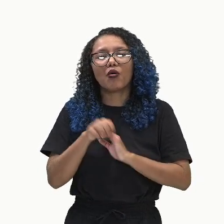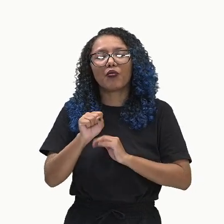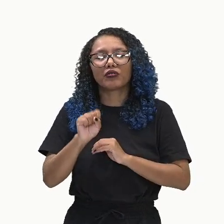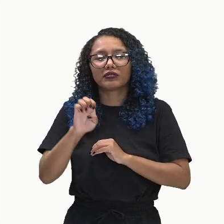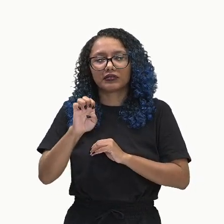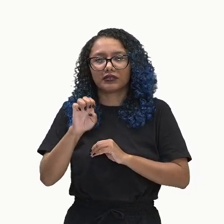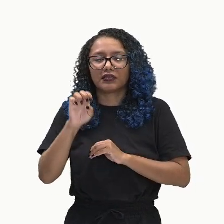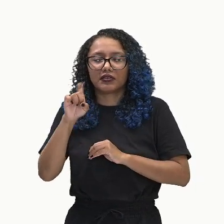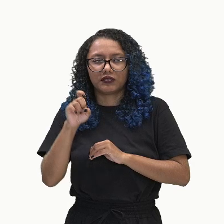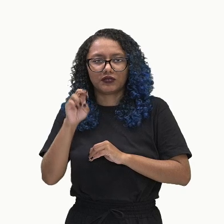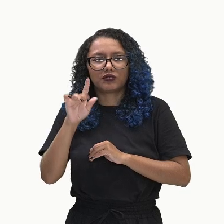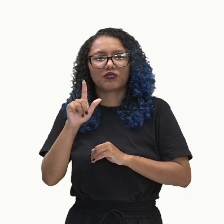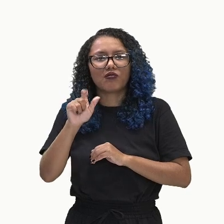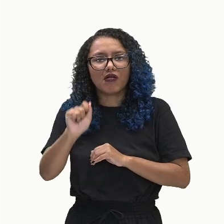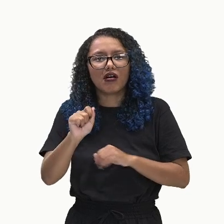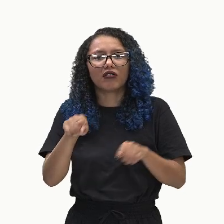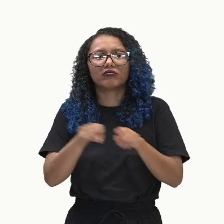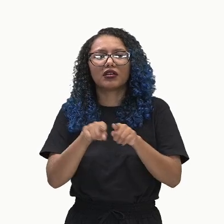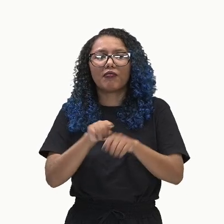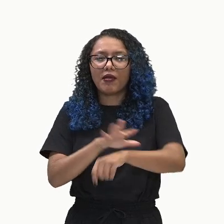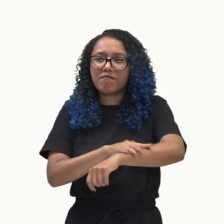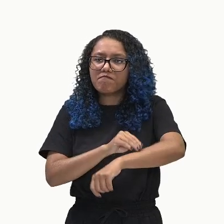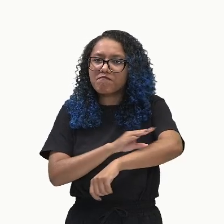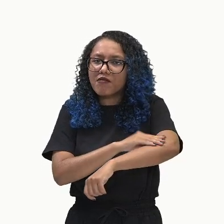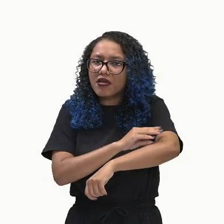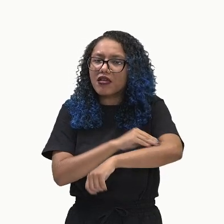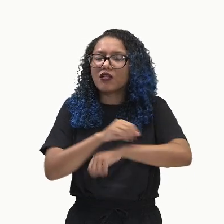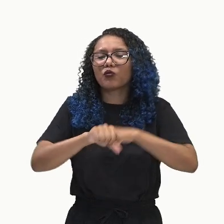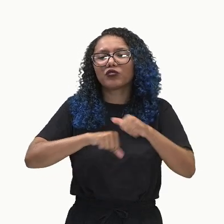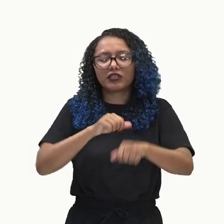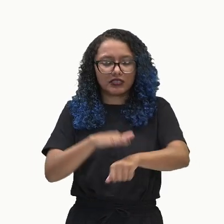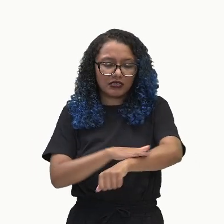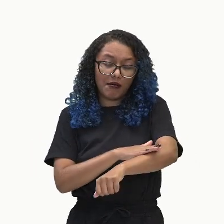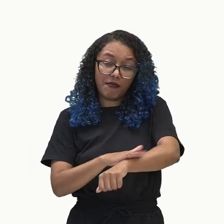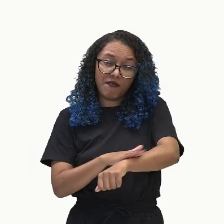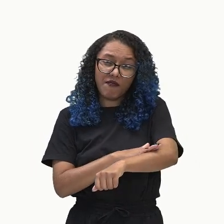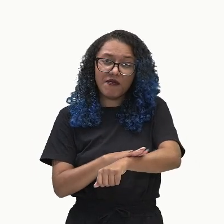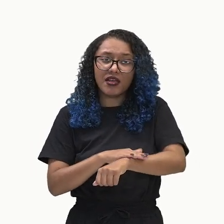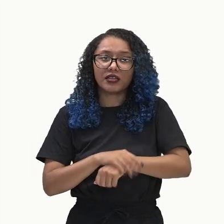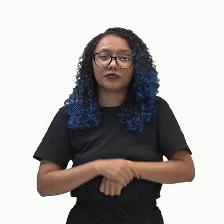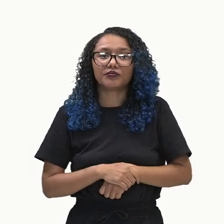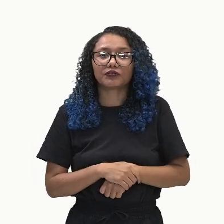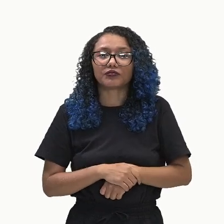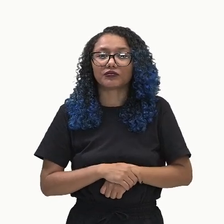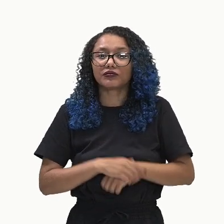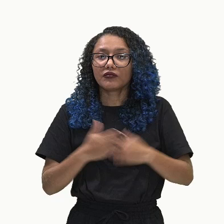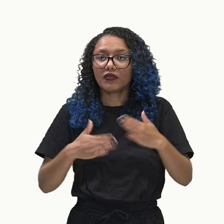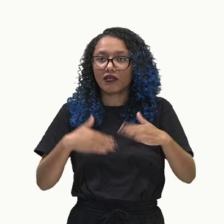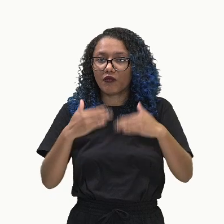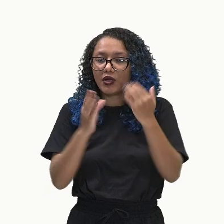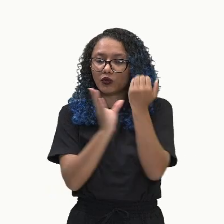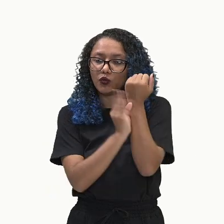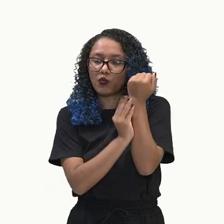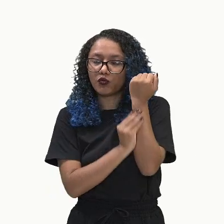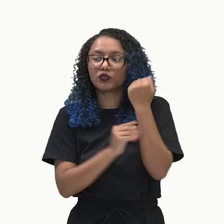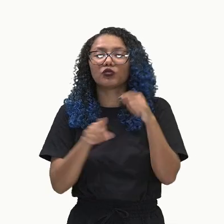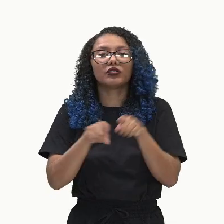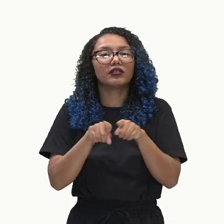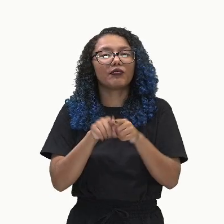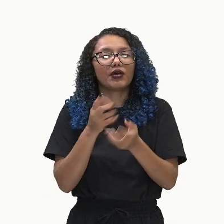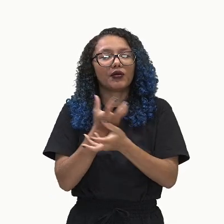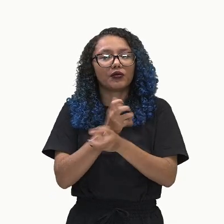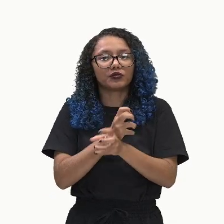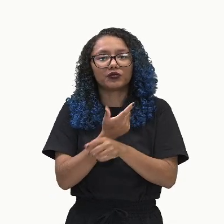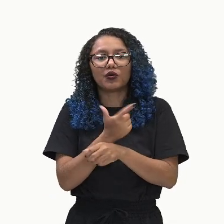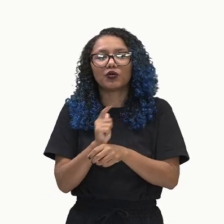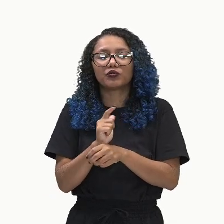pele, desenvolvimento muscular e ósseo. Também temos aspectos